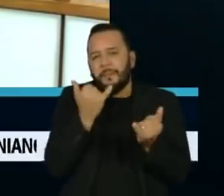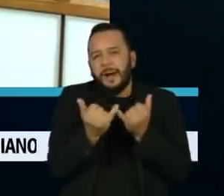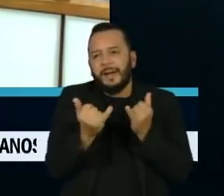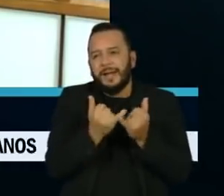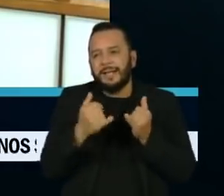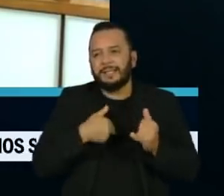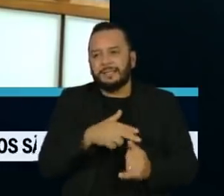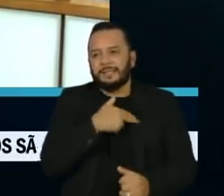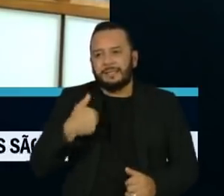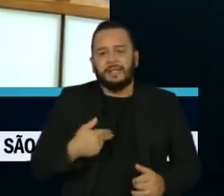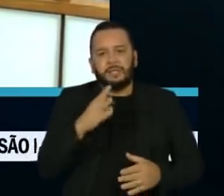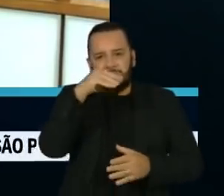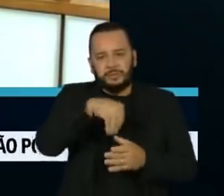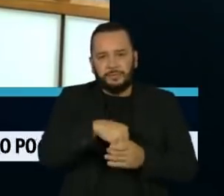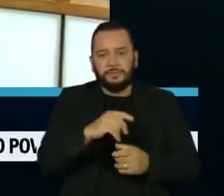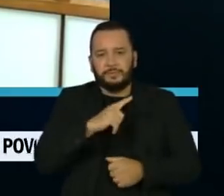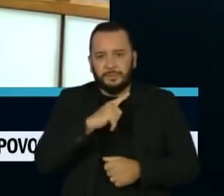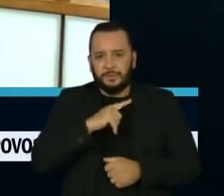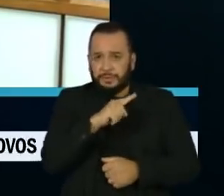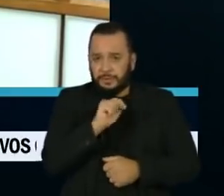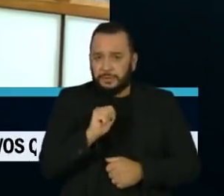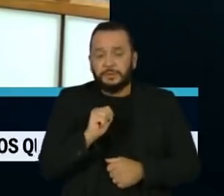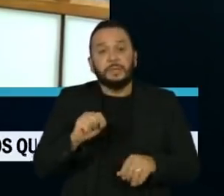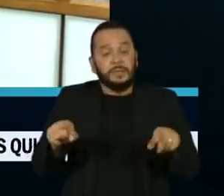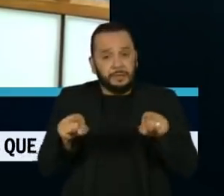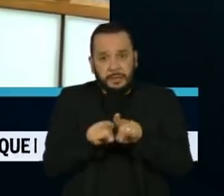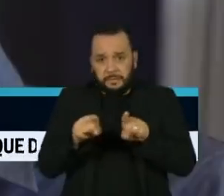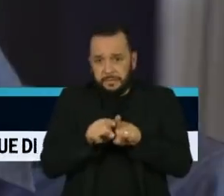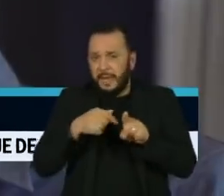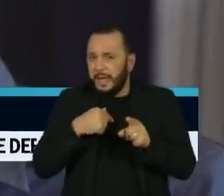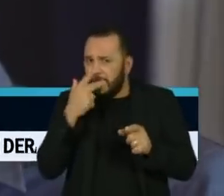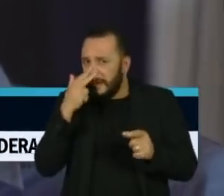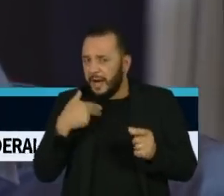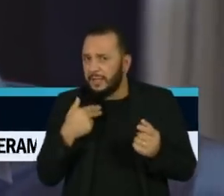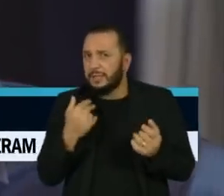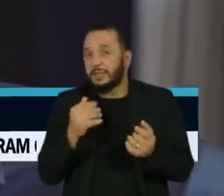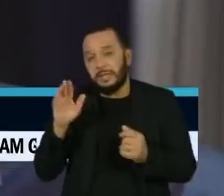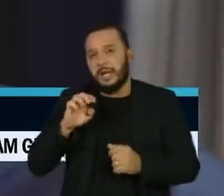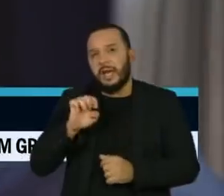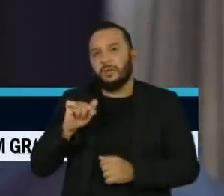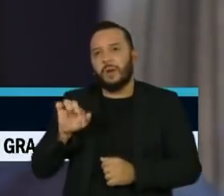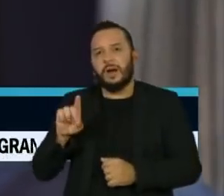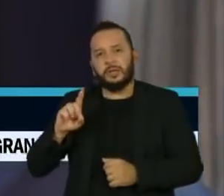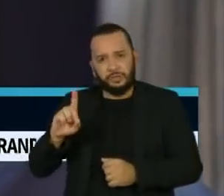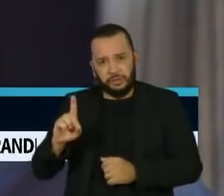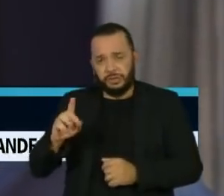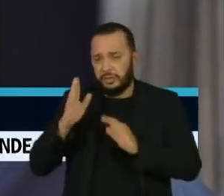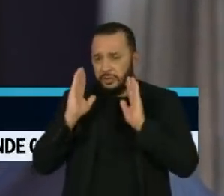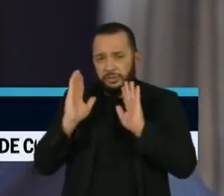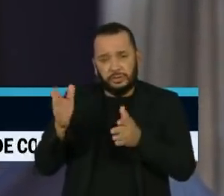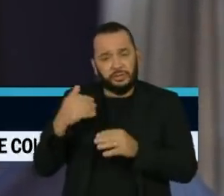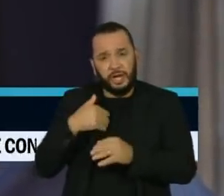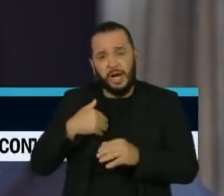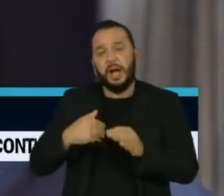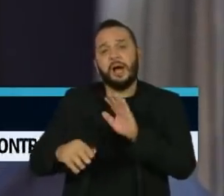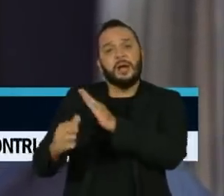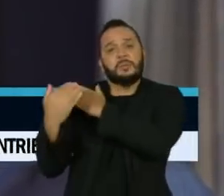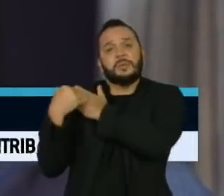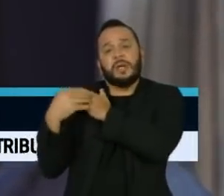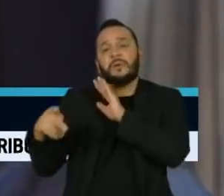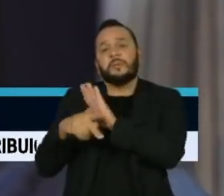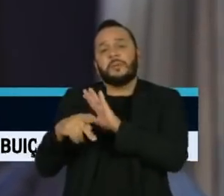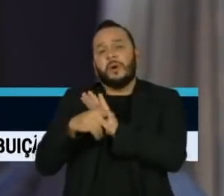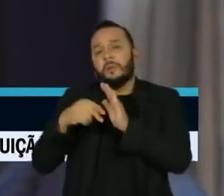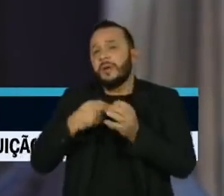projeto contaria com a colaboração de um personagem bem conhecido dos Americanos Eduardo Snowden responsável por divulgar informações